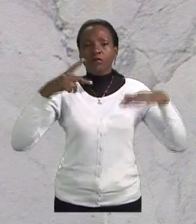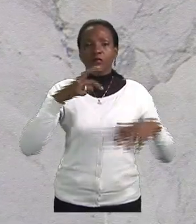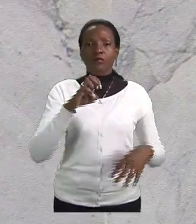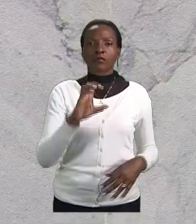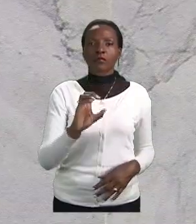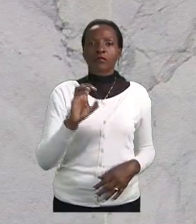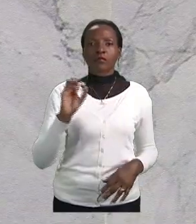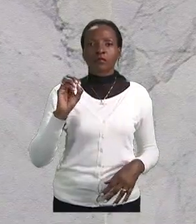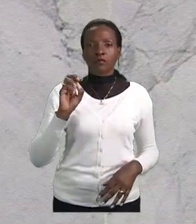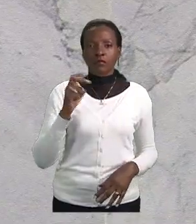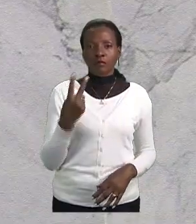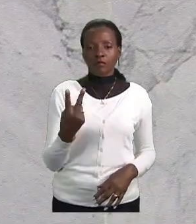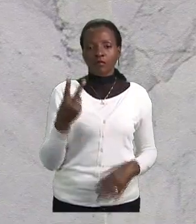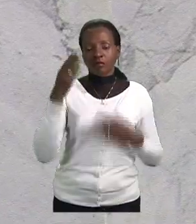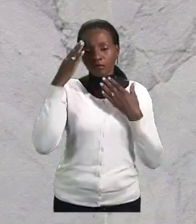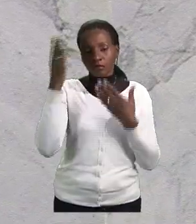02 muito obrigado senhor presidente